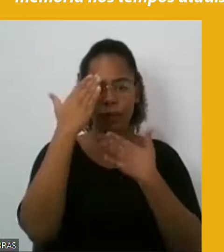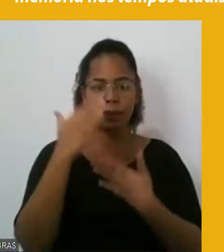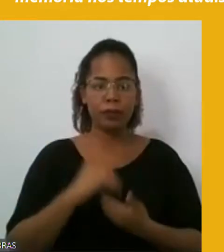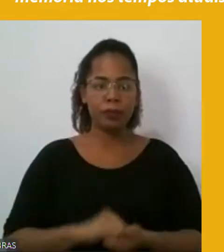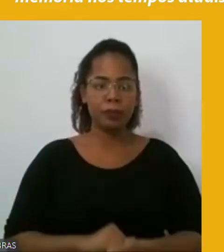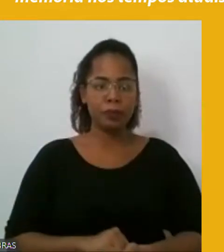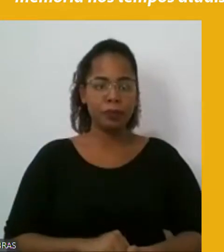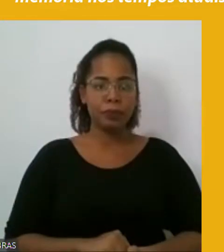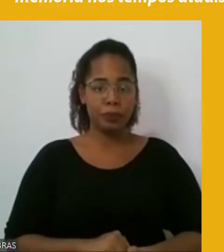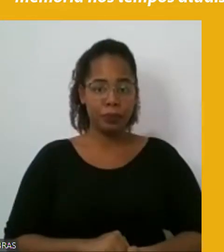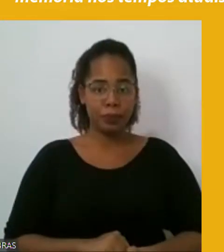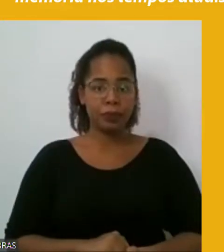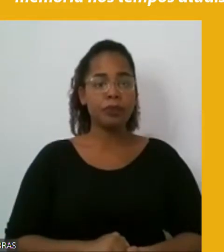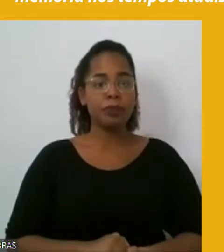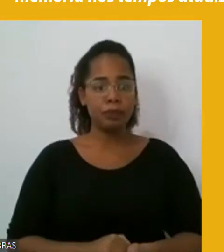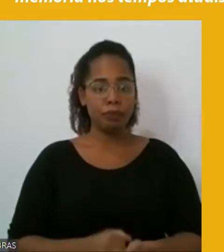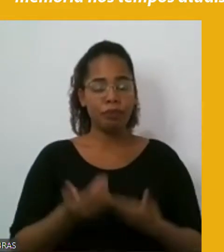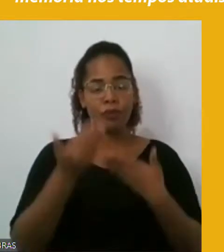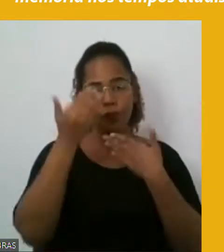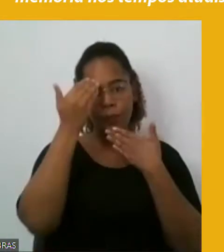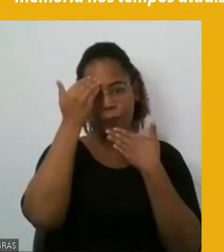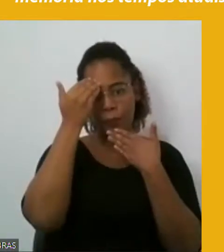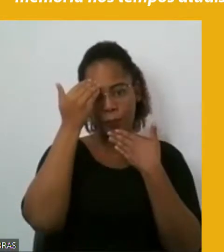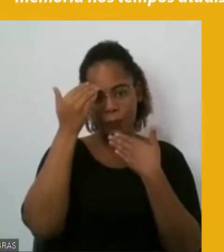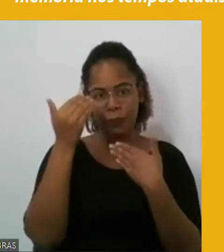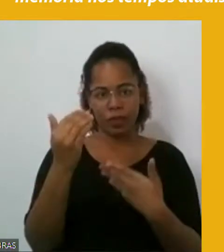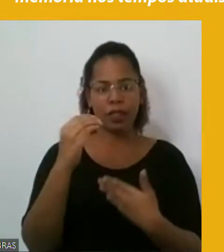Muito obrigado, Cris. Só vou fazer uma